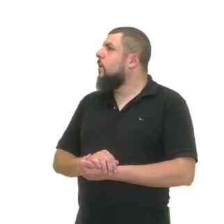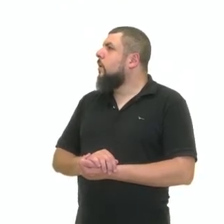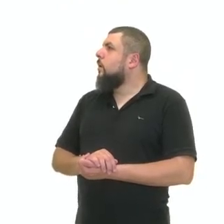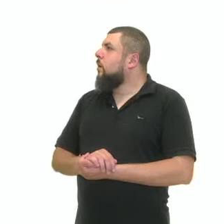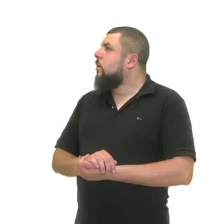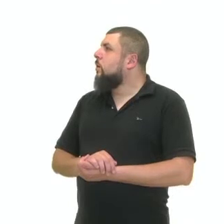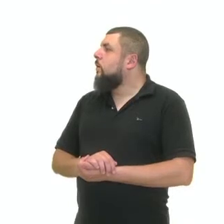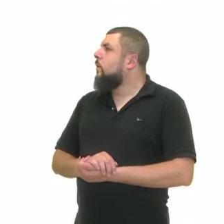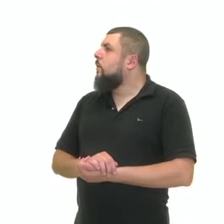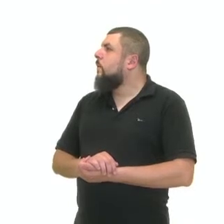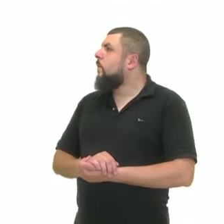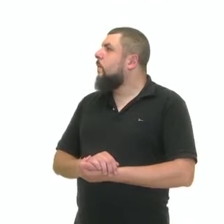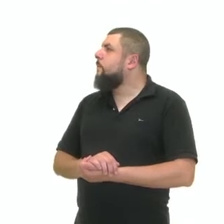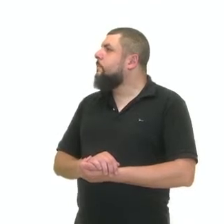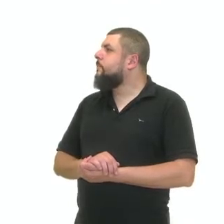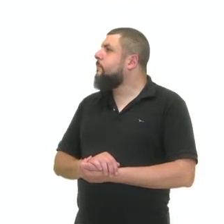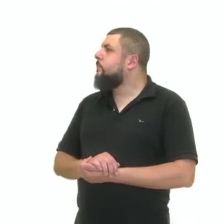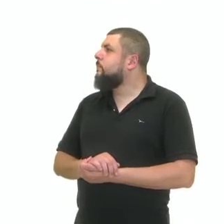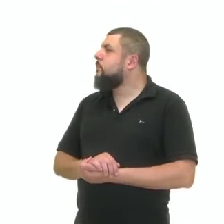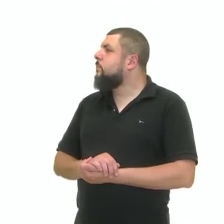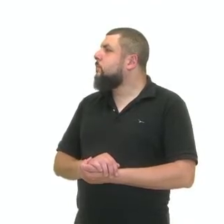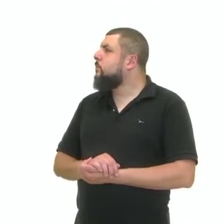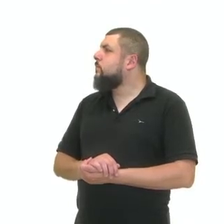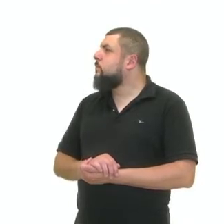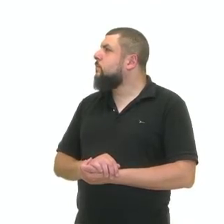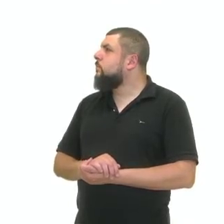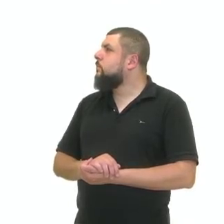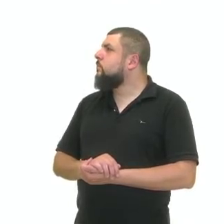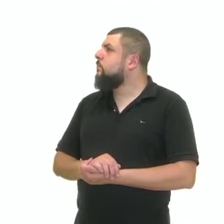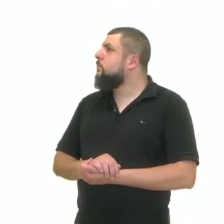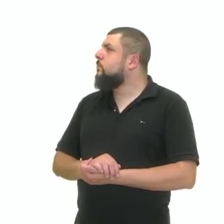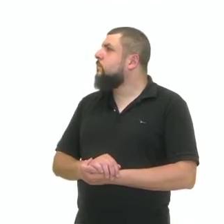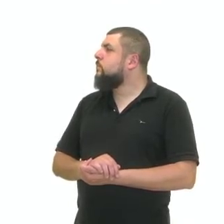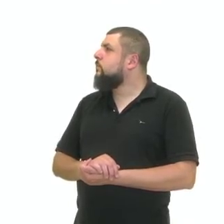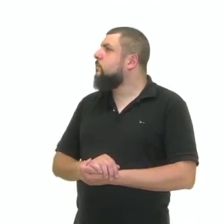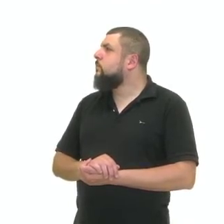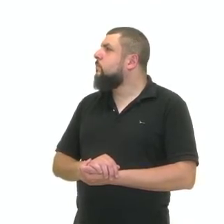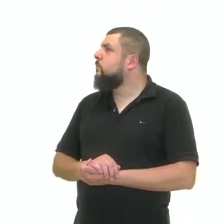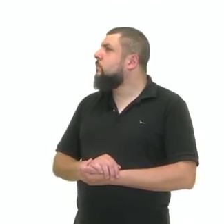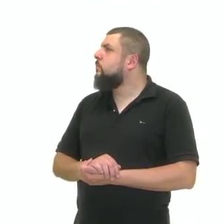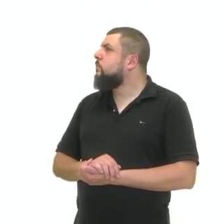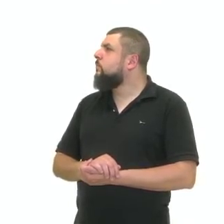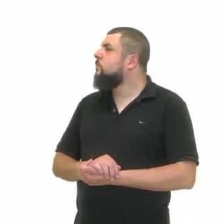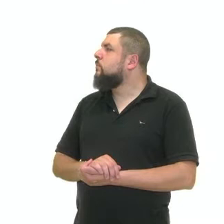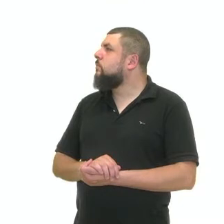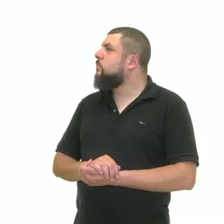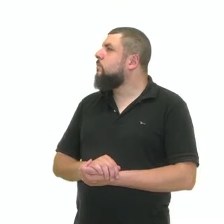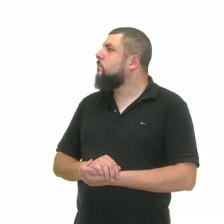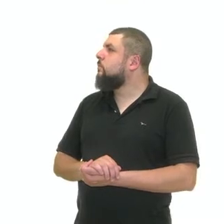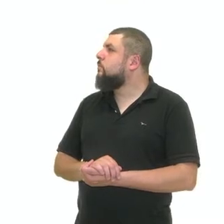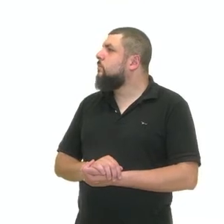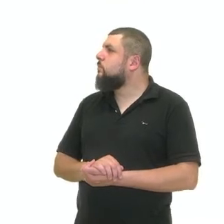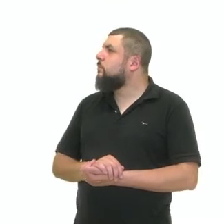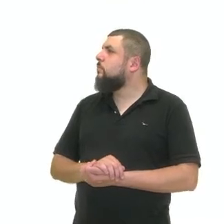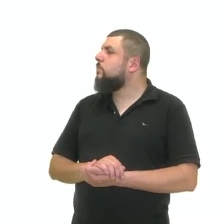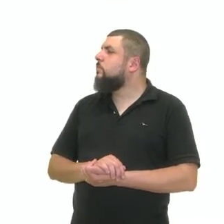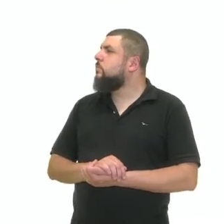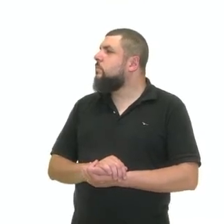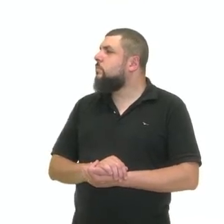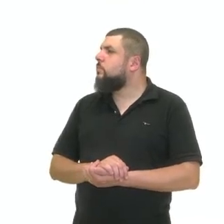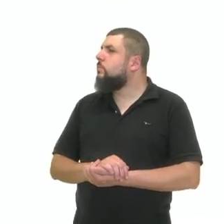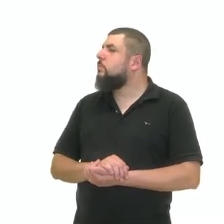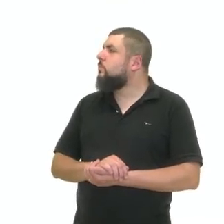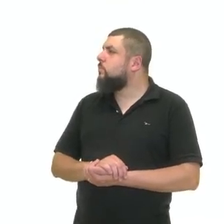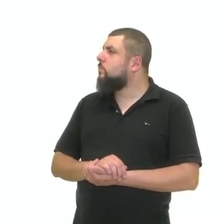pelos muçulmanos, pedia um Estado independente, que se chamaria Paquistão. Os principados que eram independentes teriam